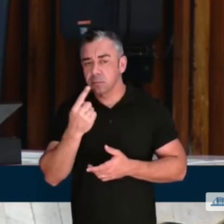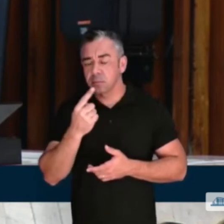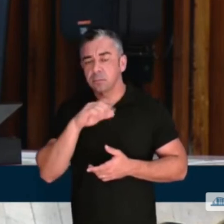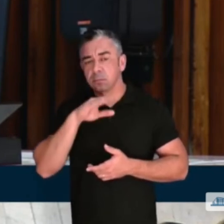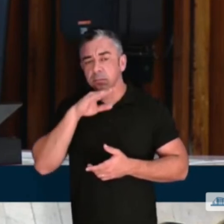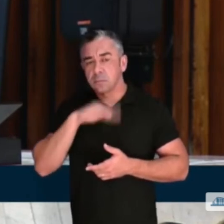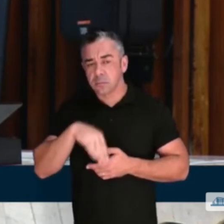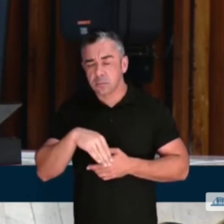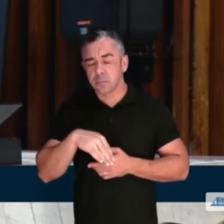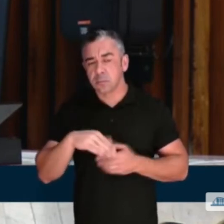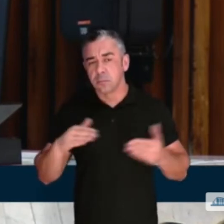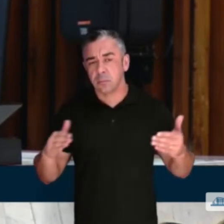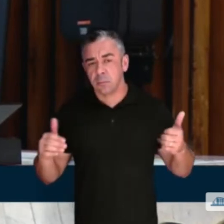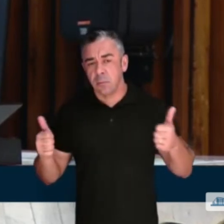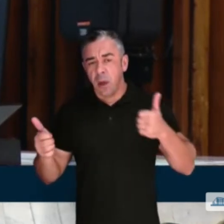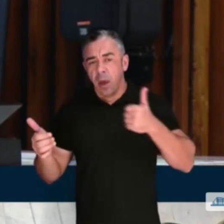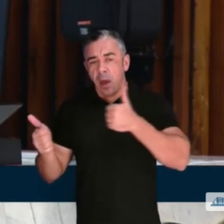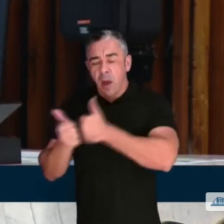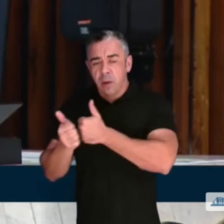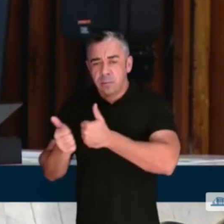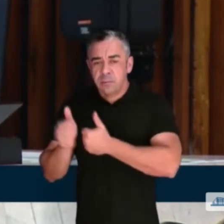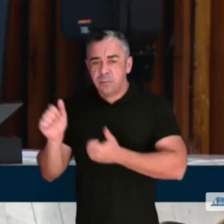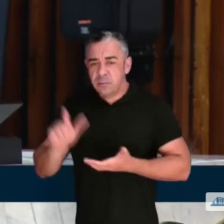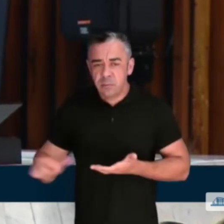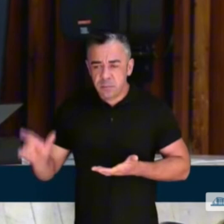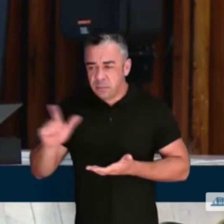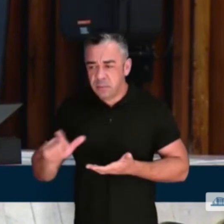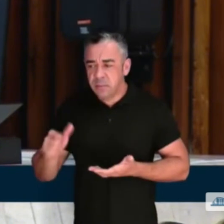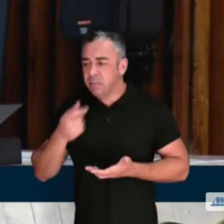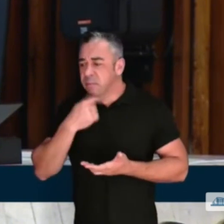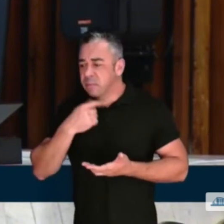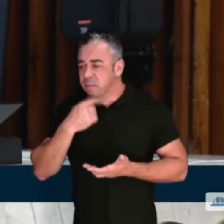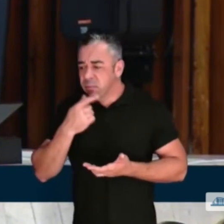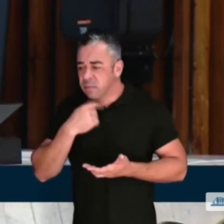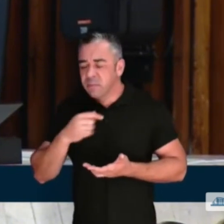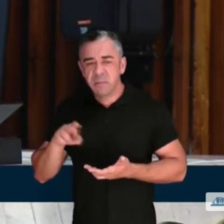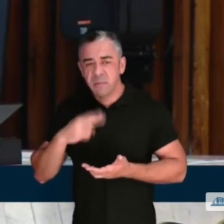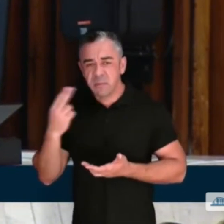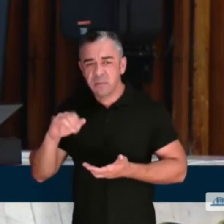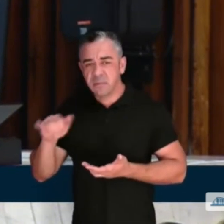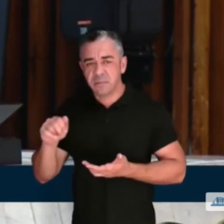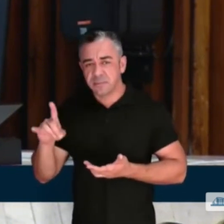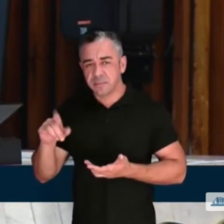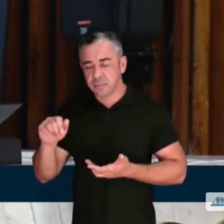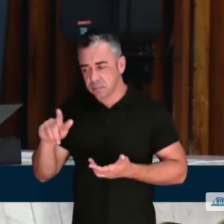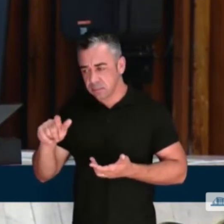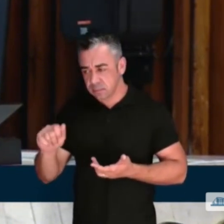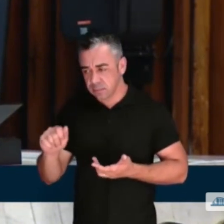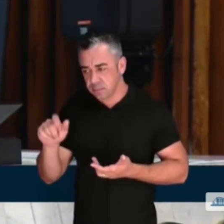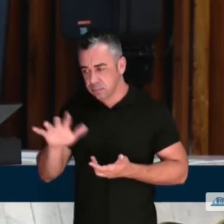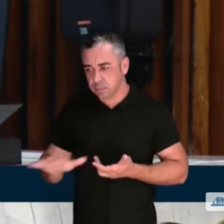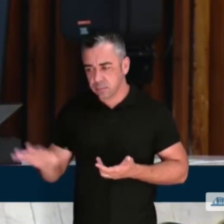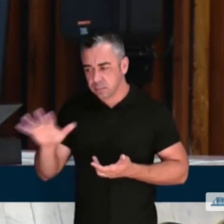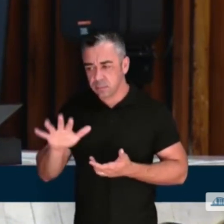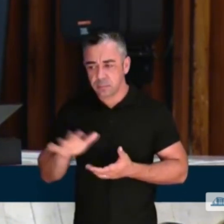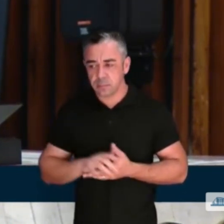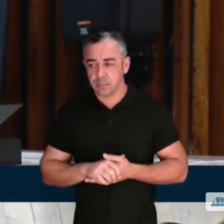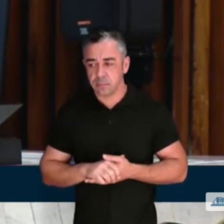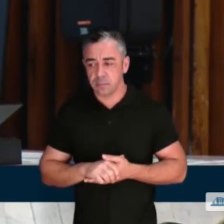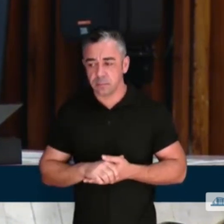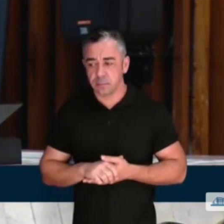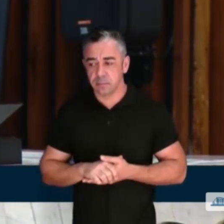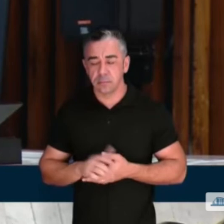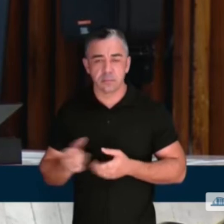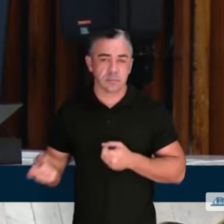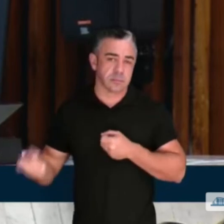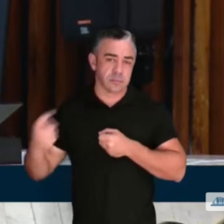tarde, vai próximo a Maringá, Londrina, deve ser Apucarana, essa cidade aqui, ou Jandaia do Sul, é mais ou menos a região geográfica que está aqui. E